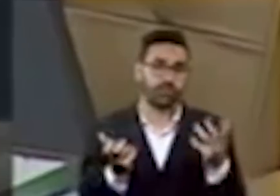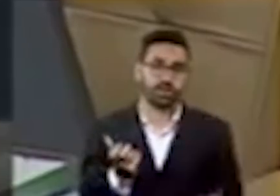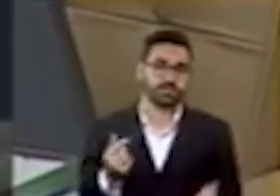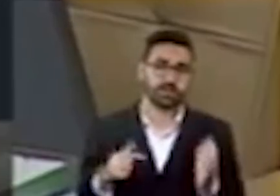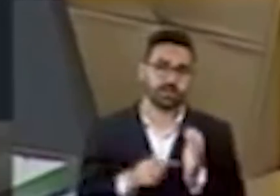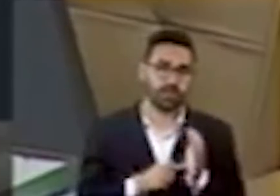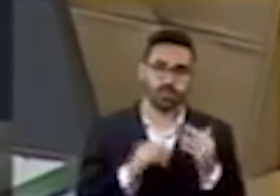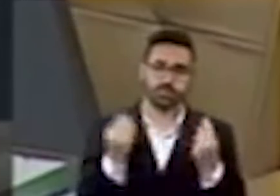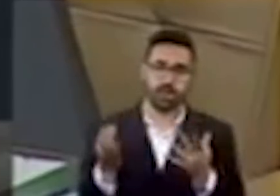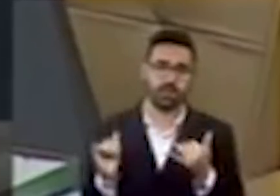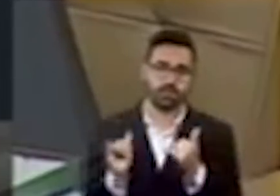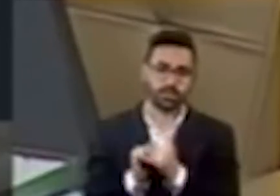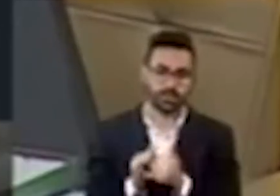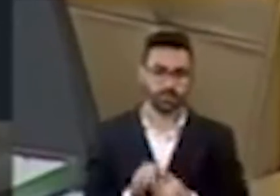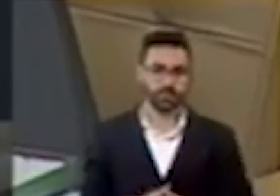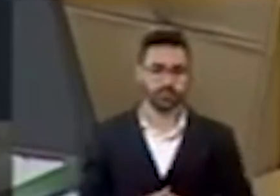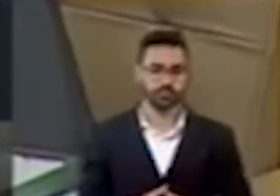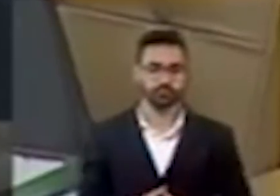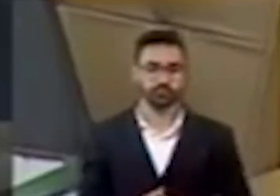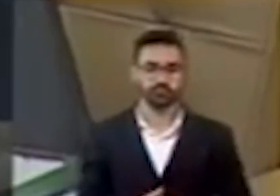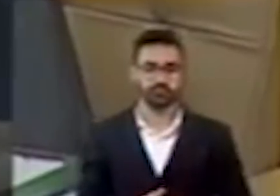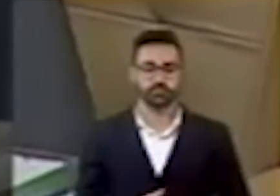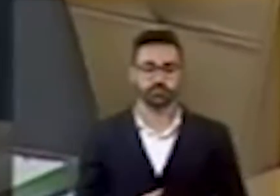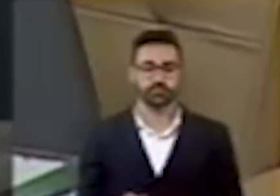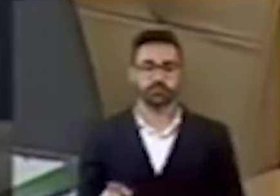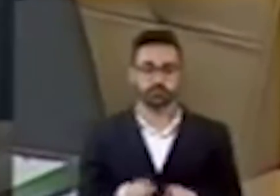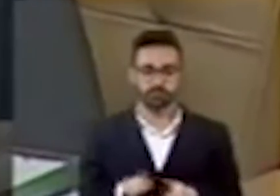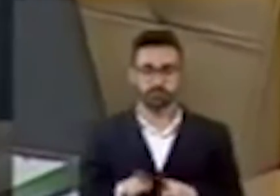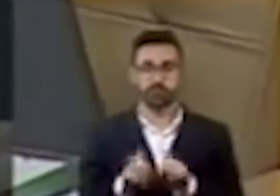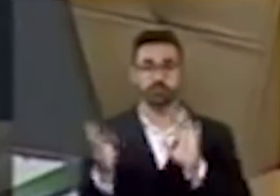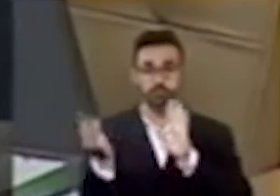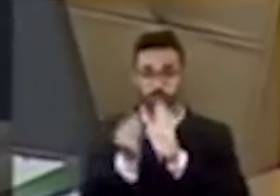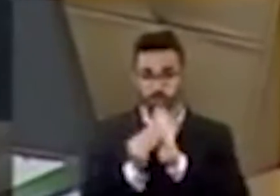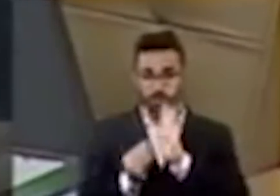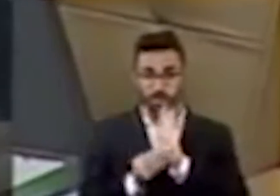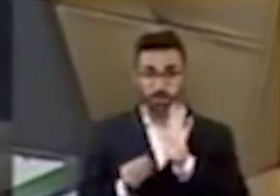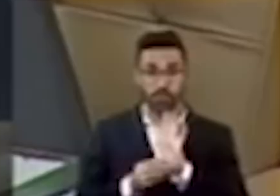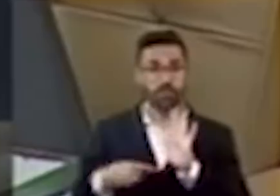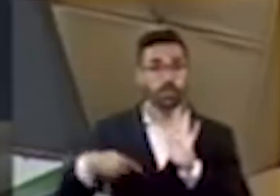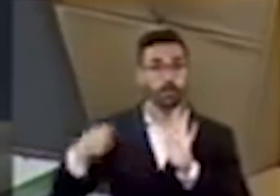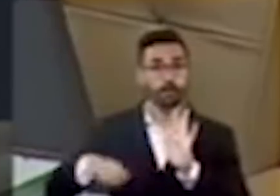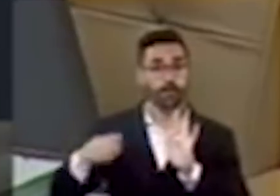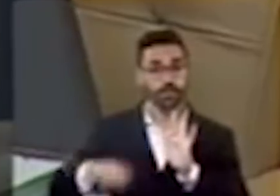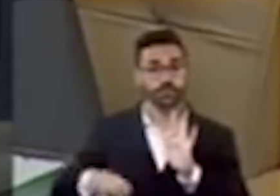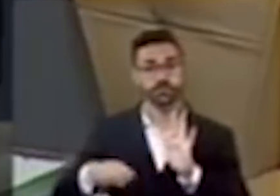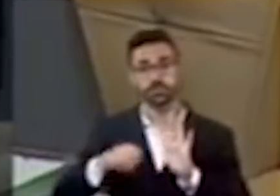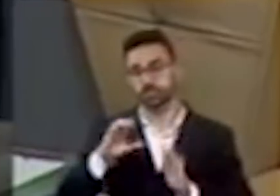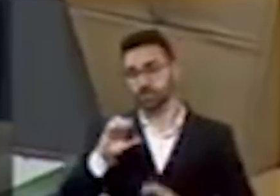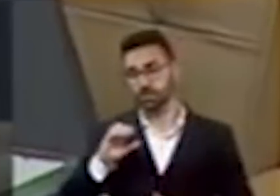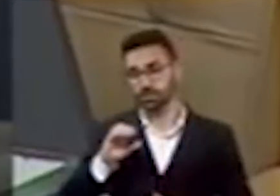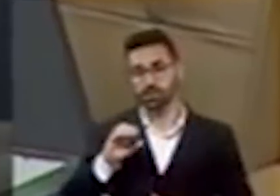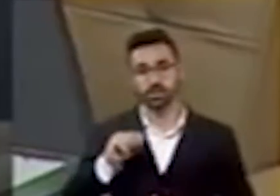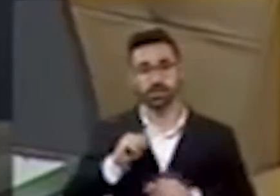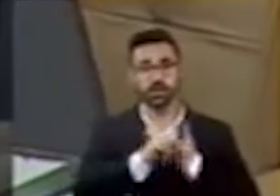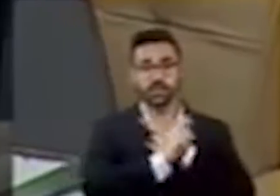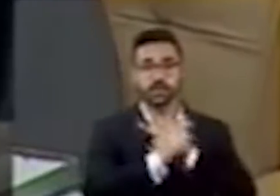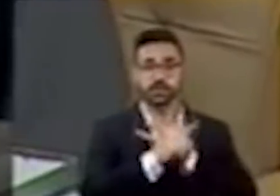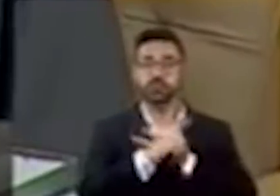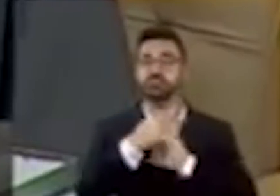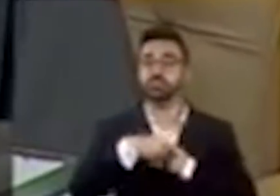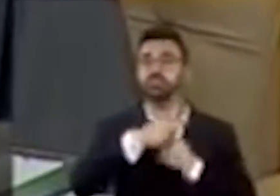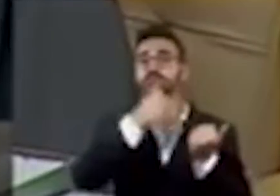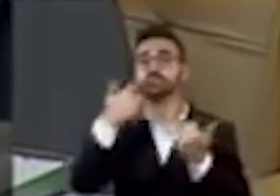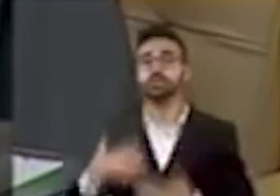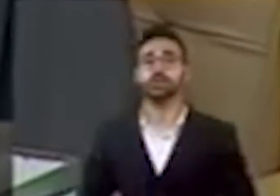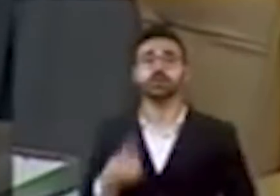Na sentença, ainda constou a observação da necessidade de prestação de conta pública do Poder Executivo, no